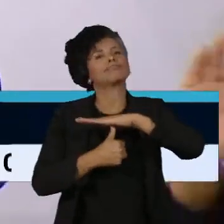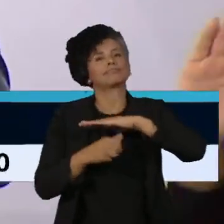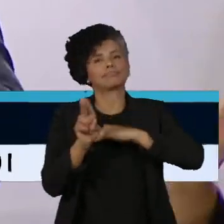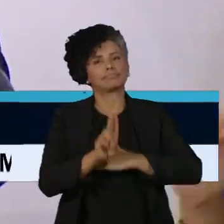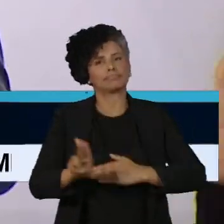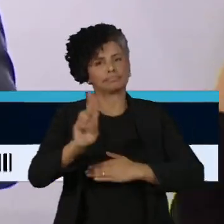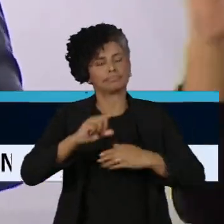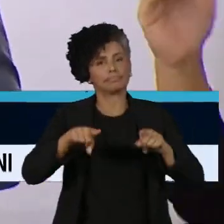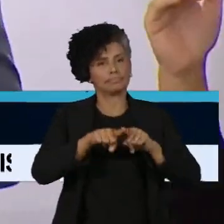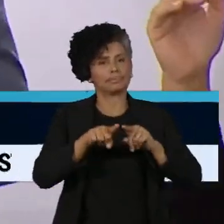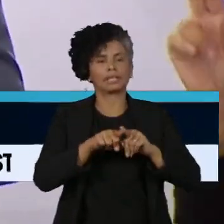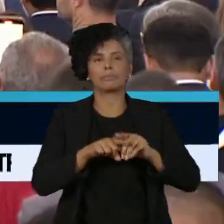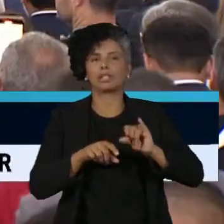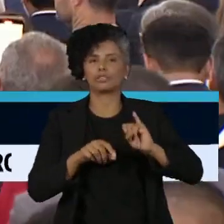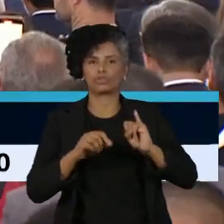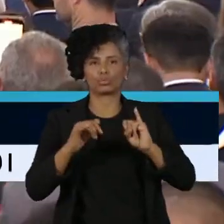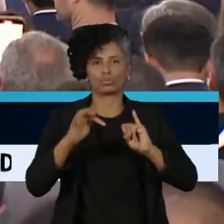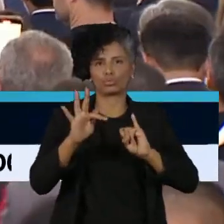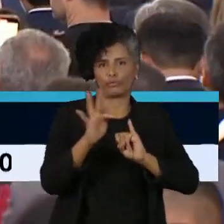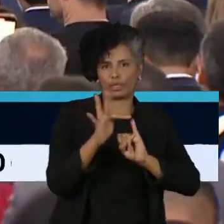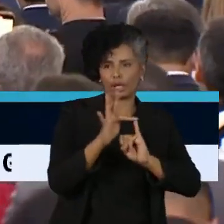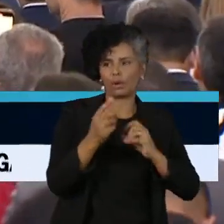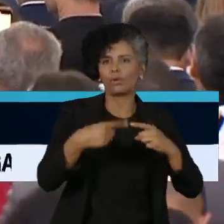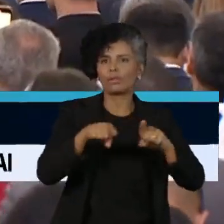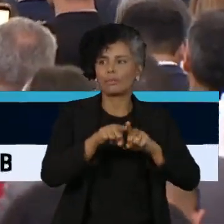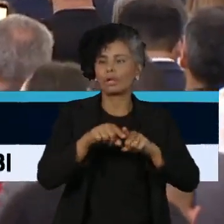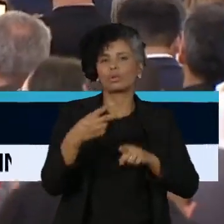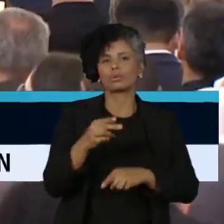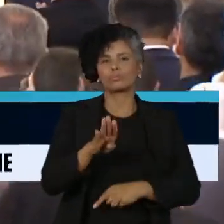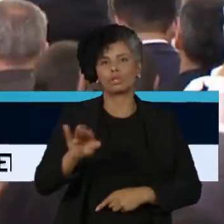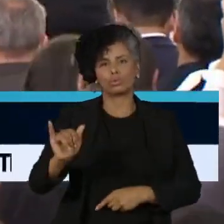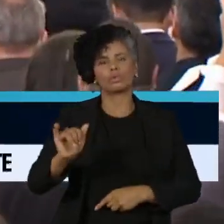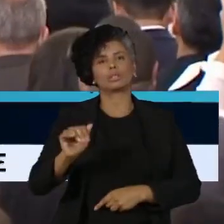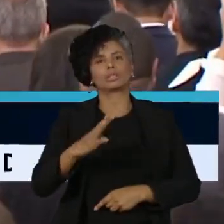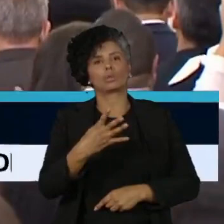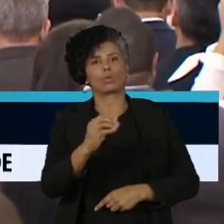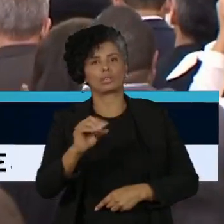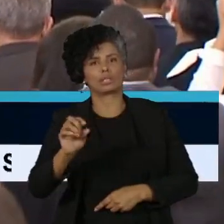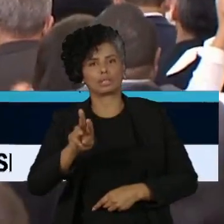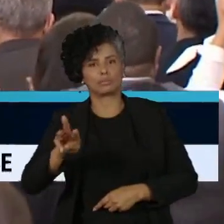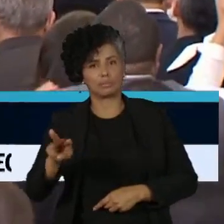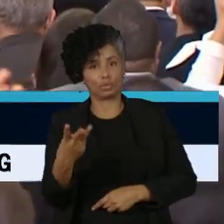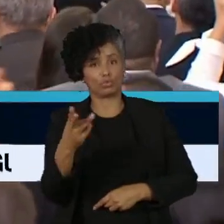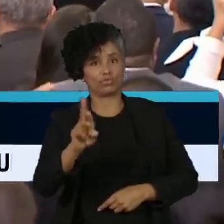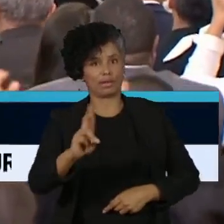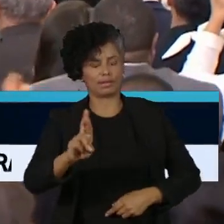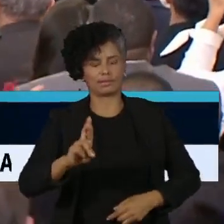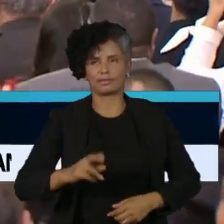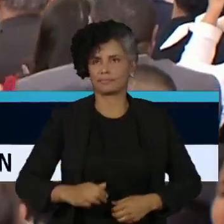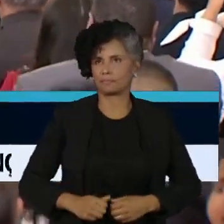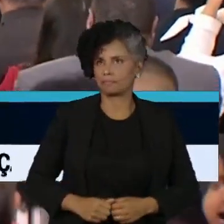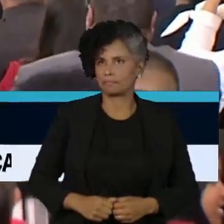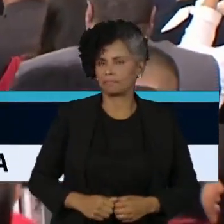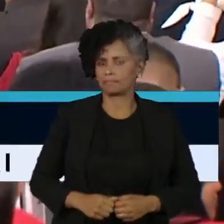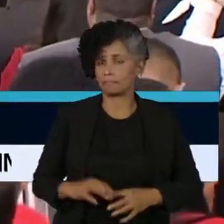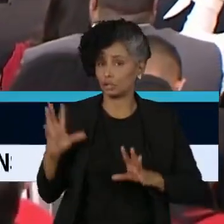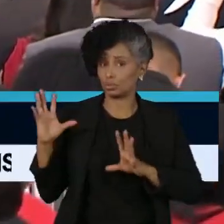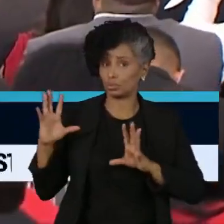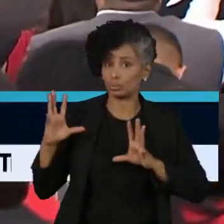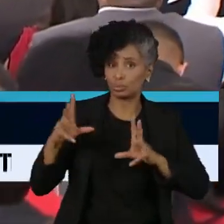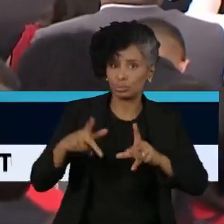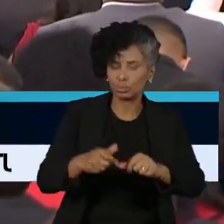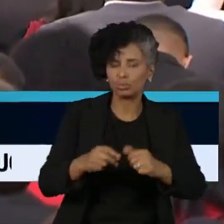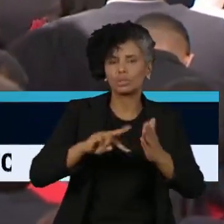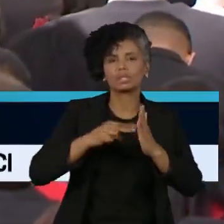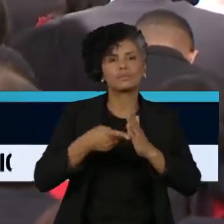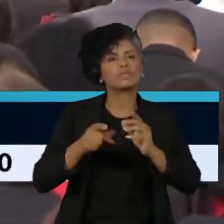No total, serão 2 bilhões e 400 milhões de reais. Isso será parte para a